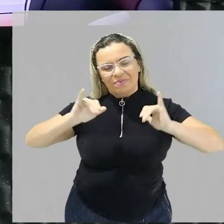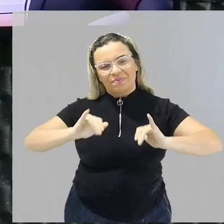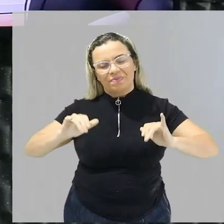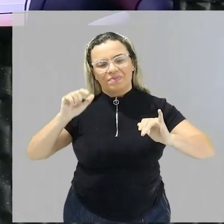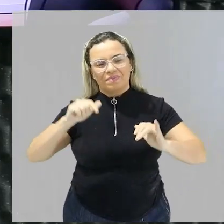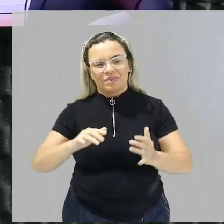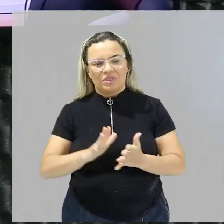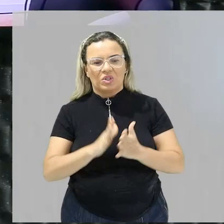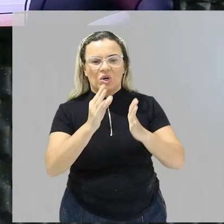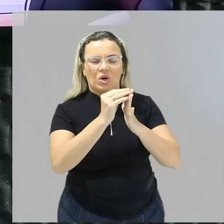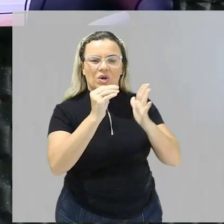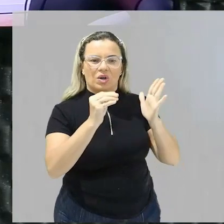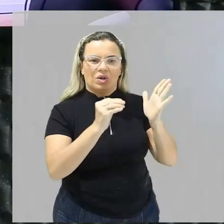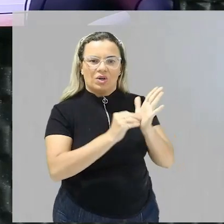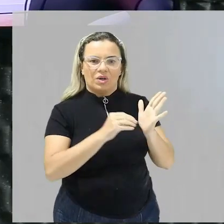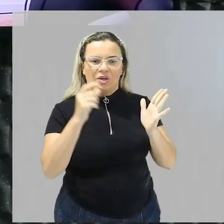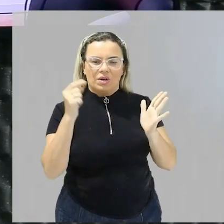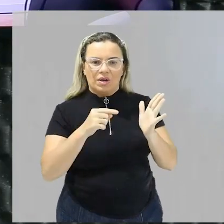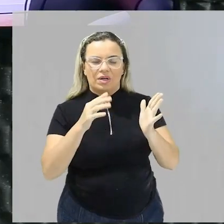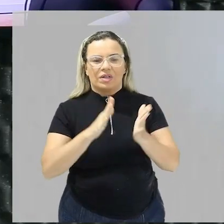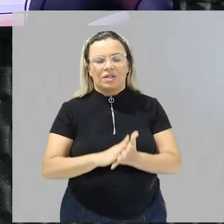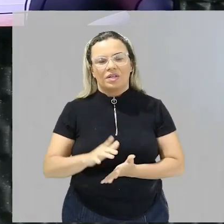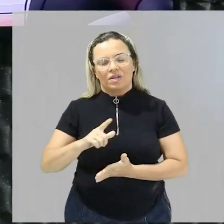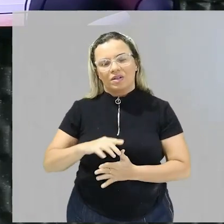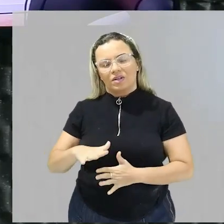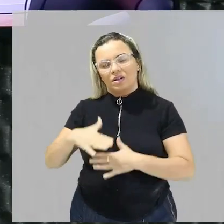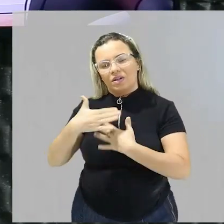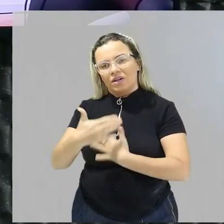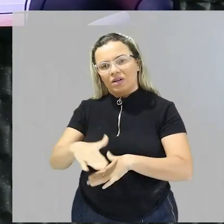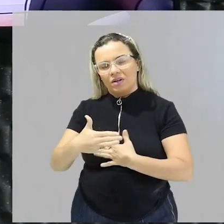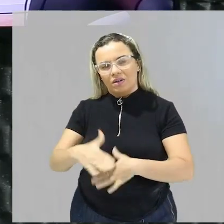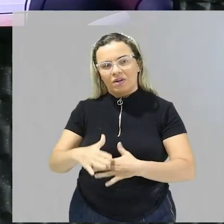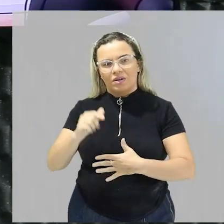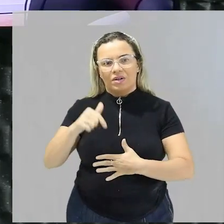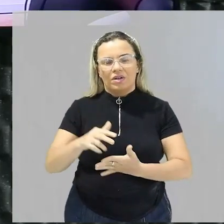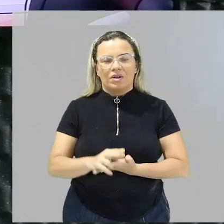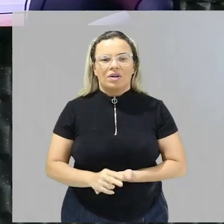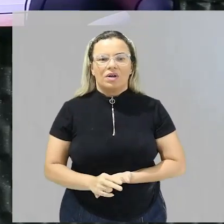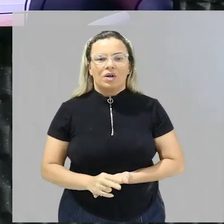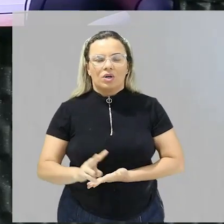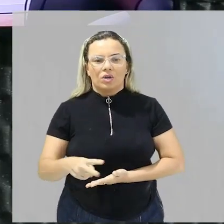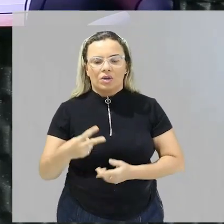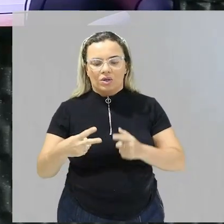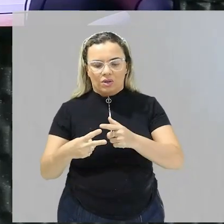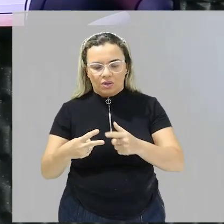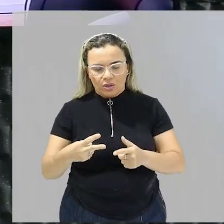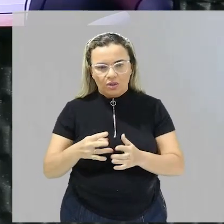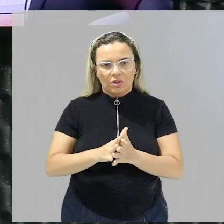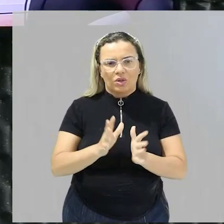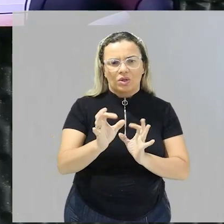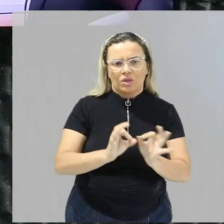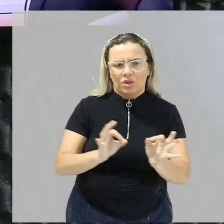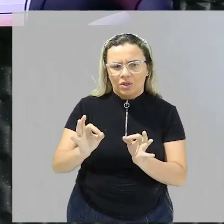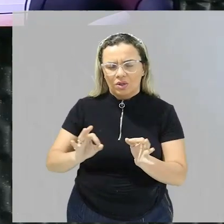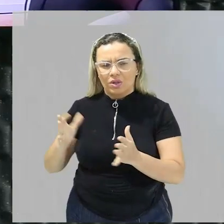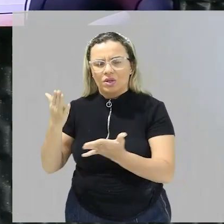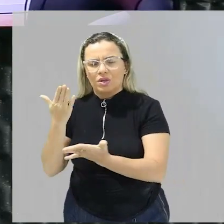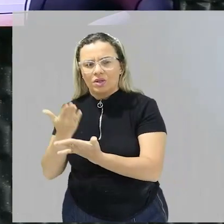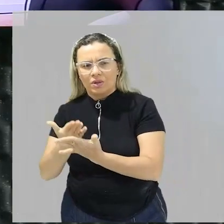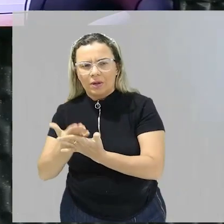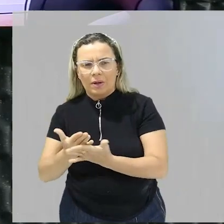de assuntos que mais caem em duas bancas que você está se preparando aí, estudando,